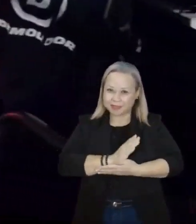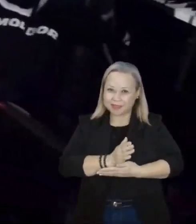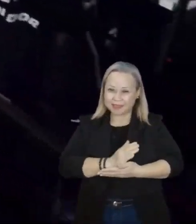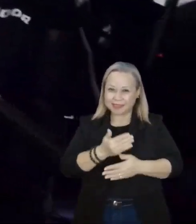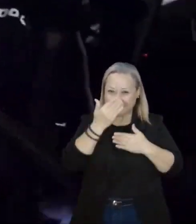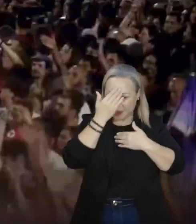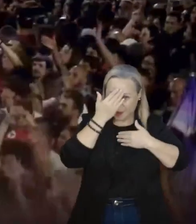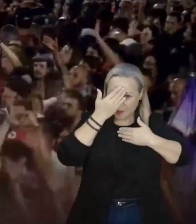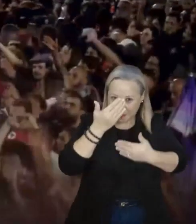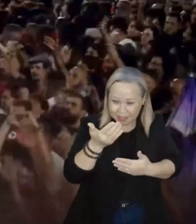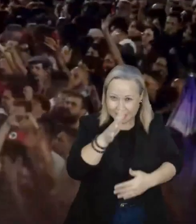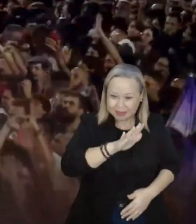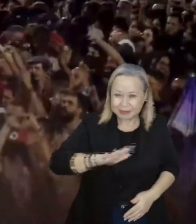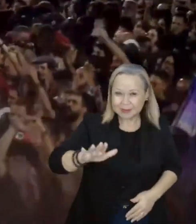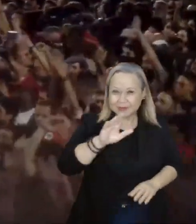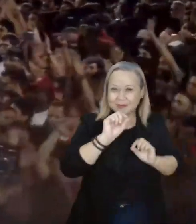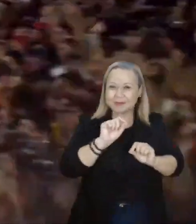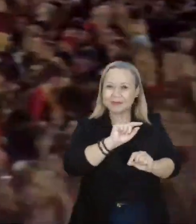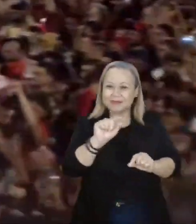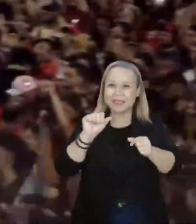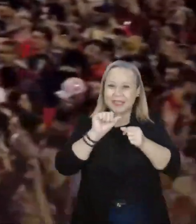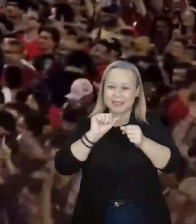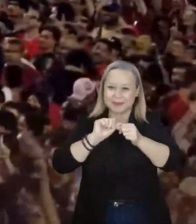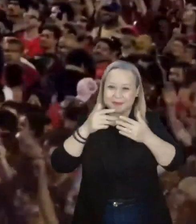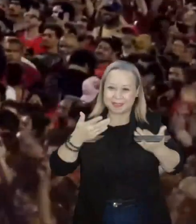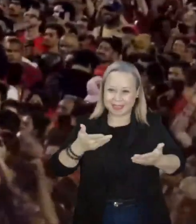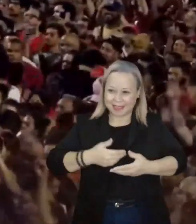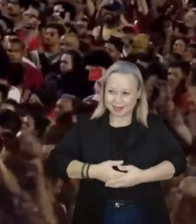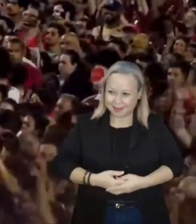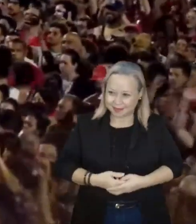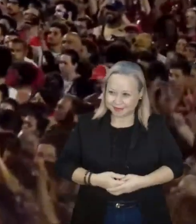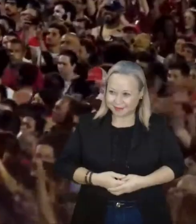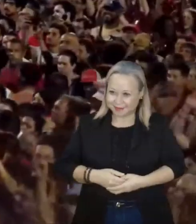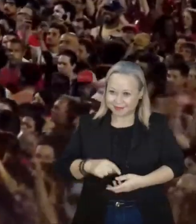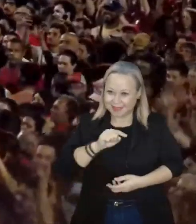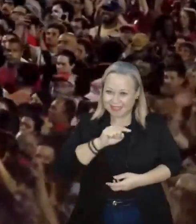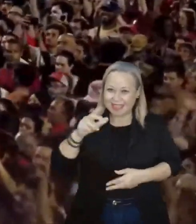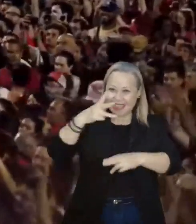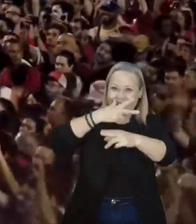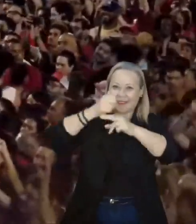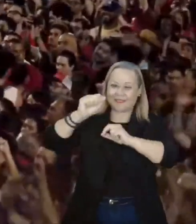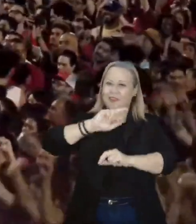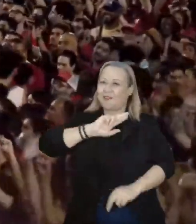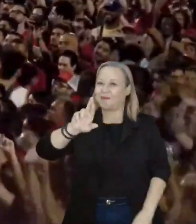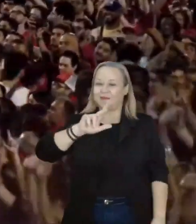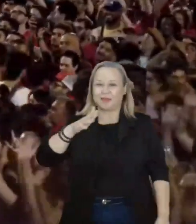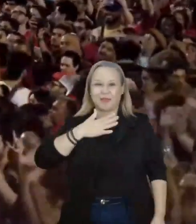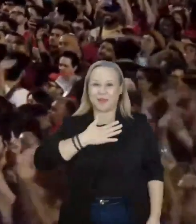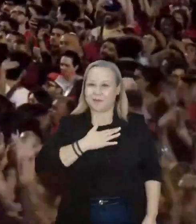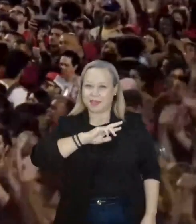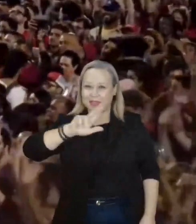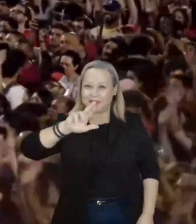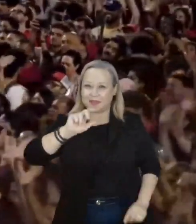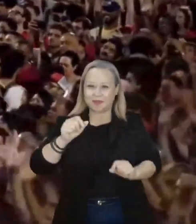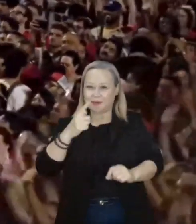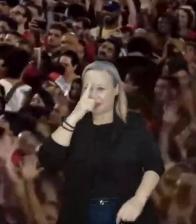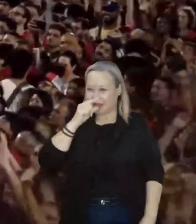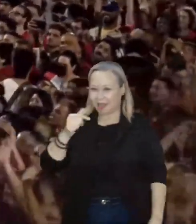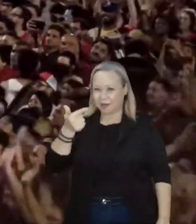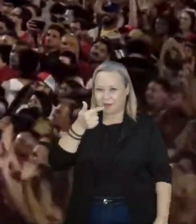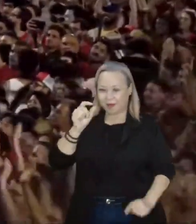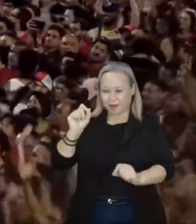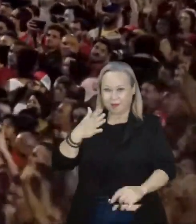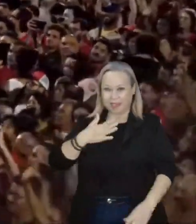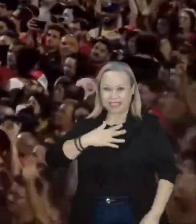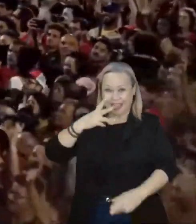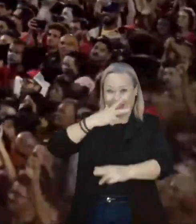Obrigado por tudo que vocês fizeram. Essa vitória não é minha, não é do Alckmin. Essa